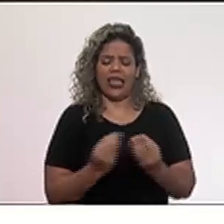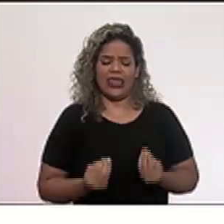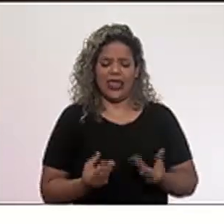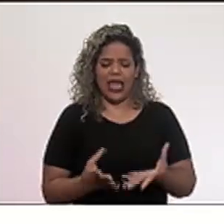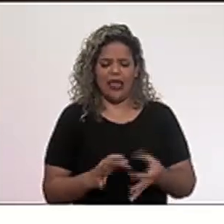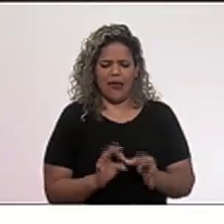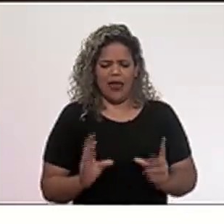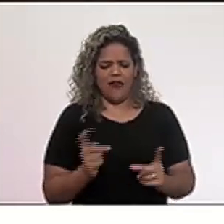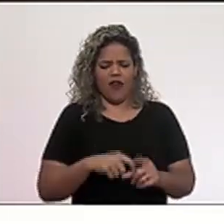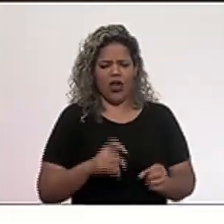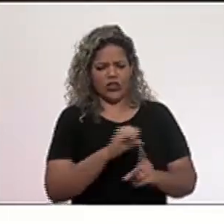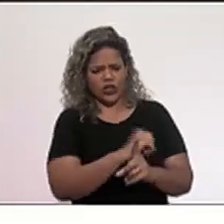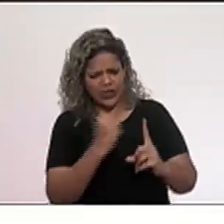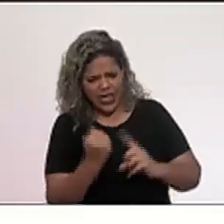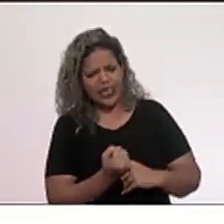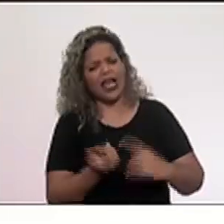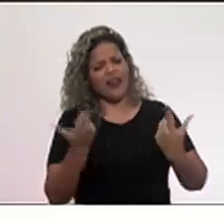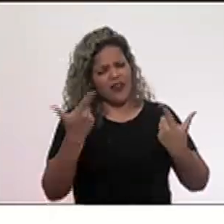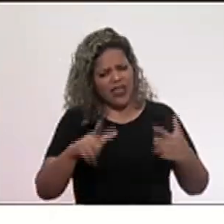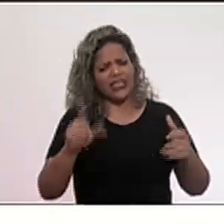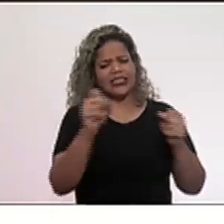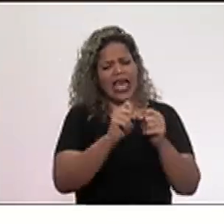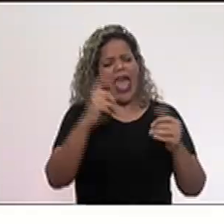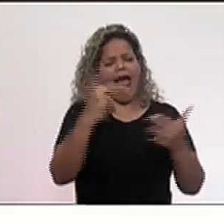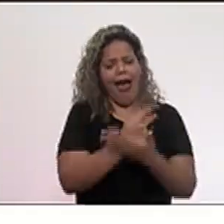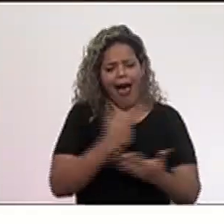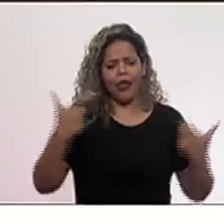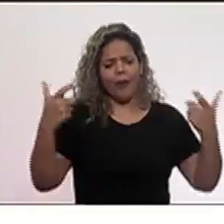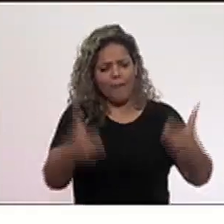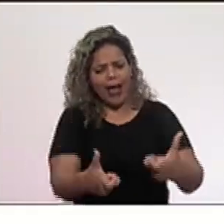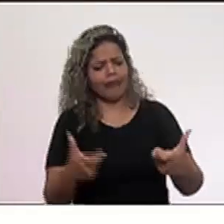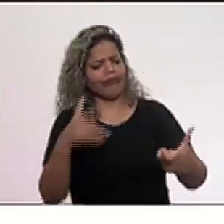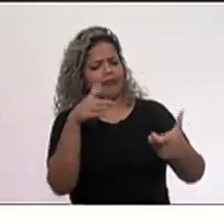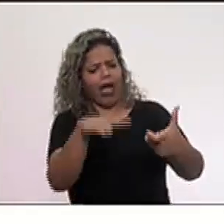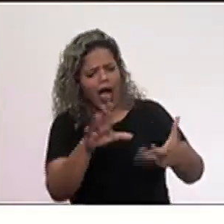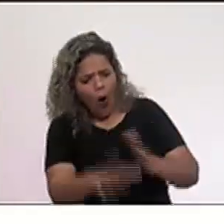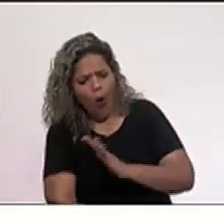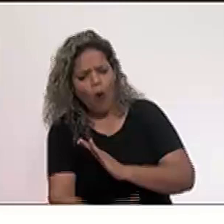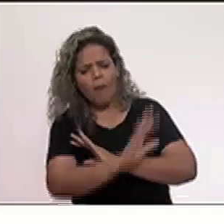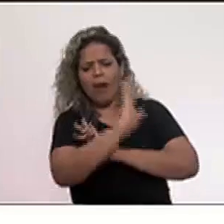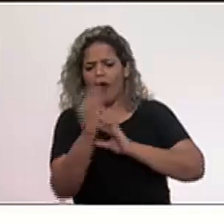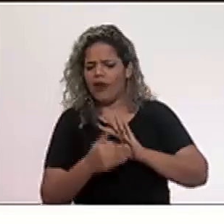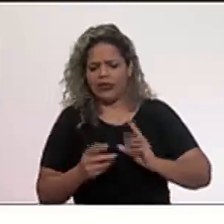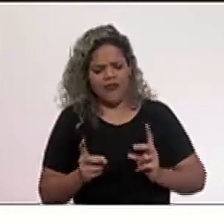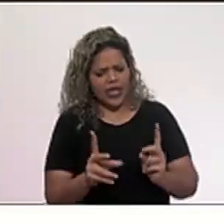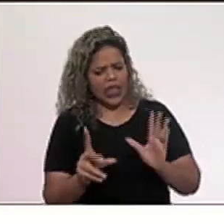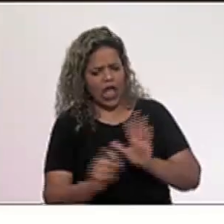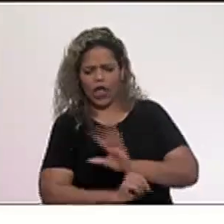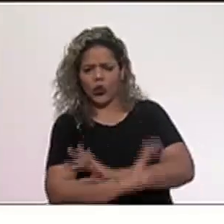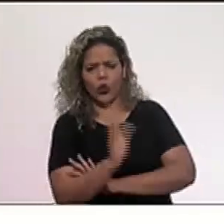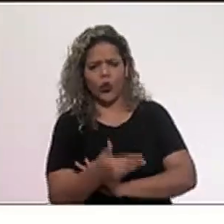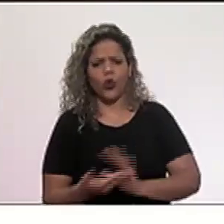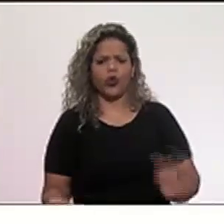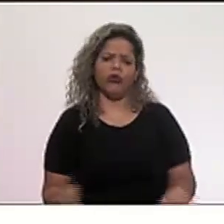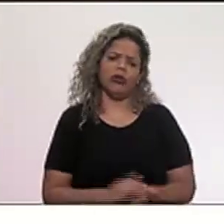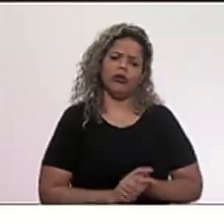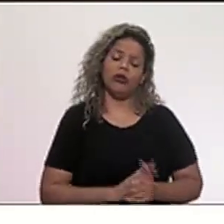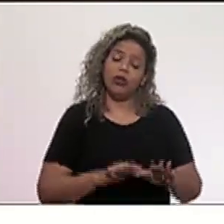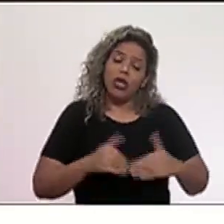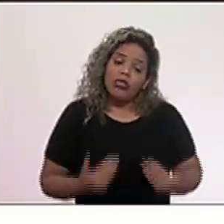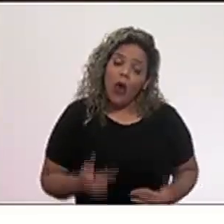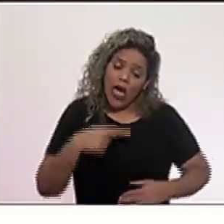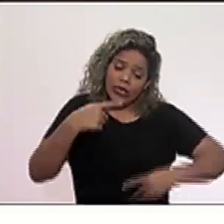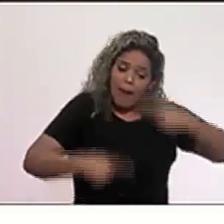volta à sociedade para transgredir novamente, para matar, para delinquir, para roubar e para traficar. Então